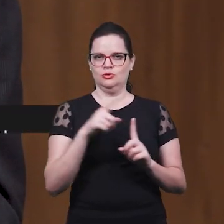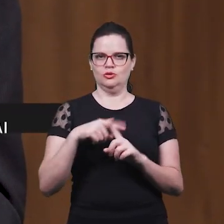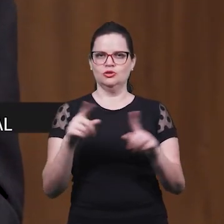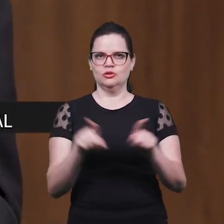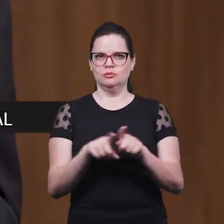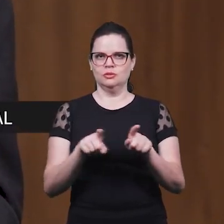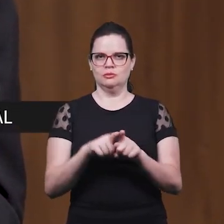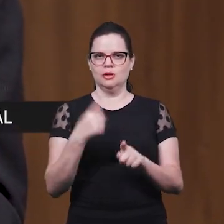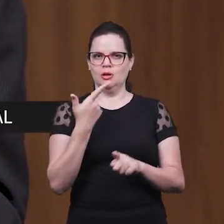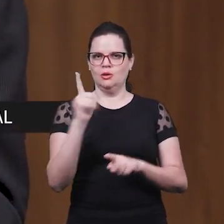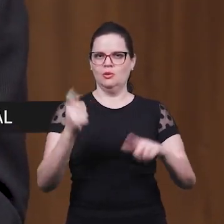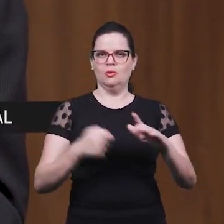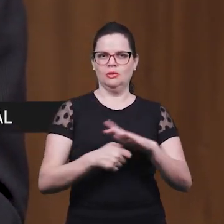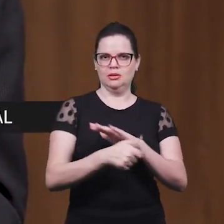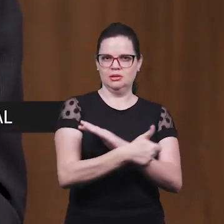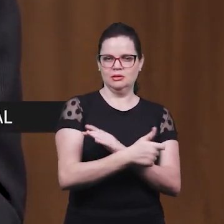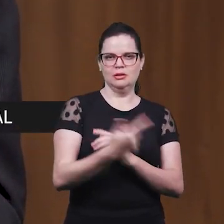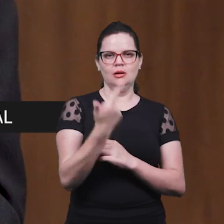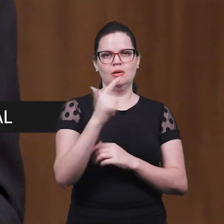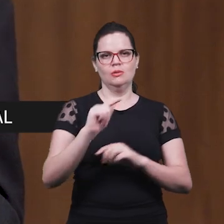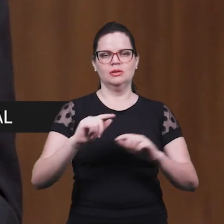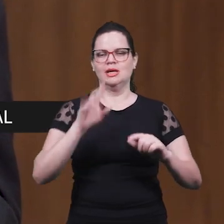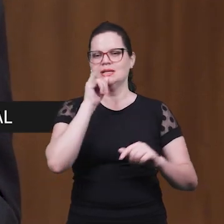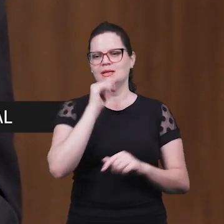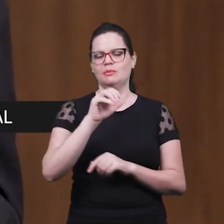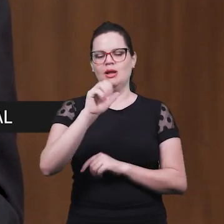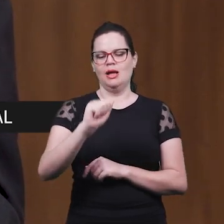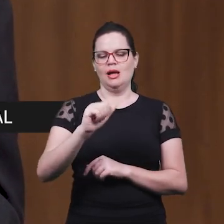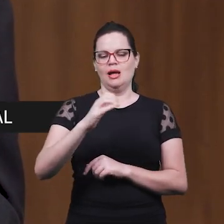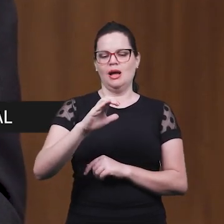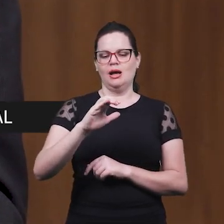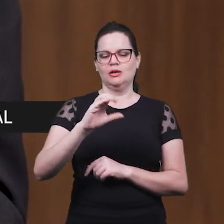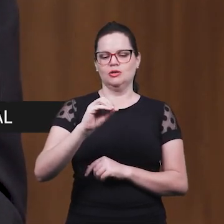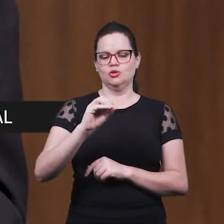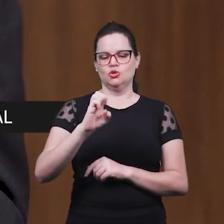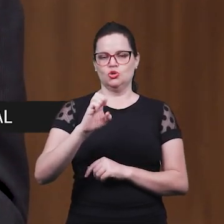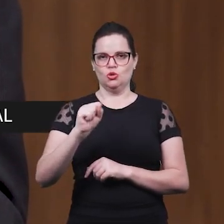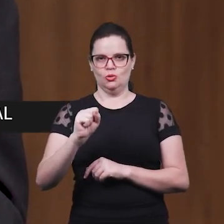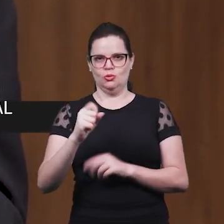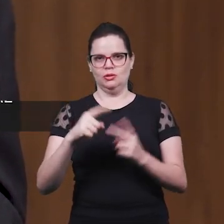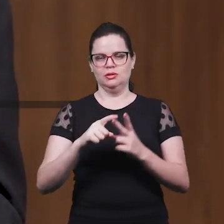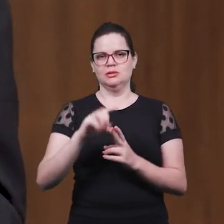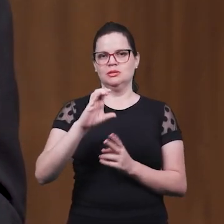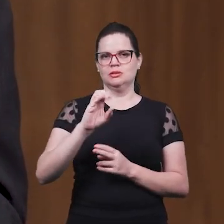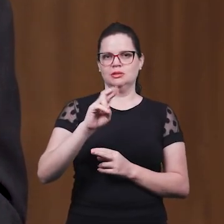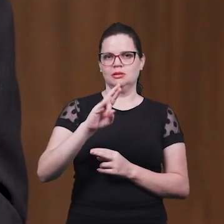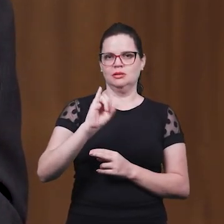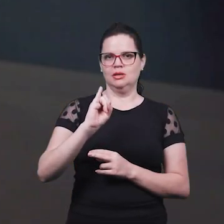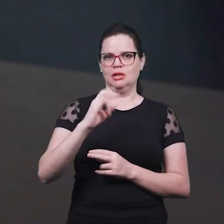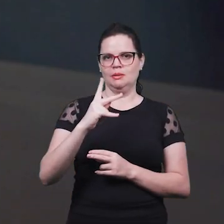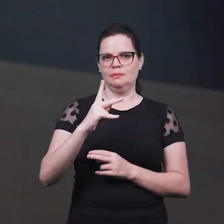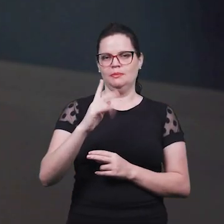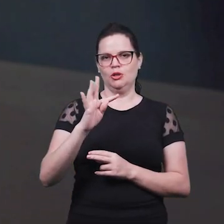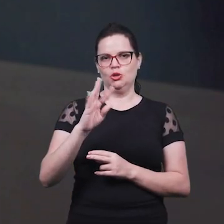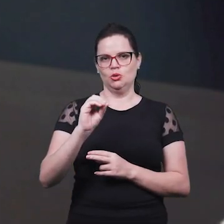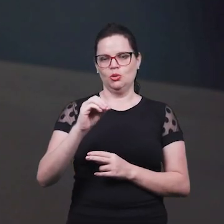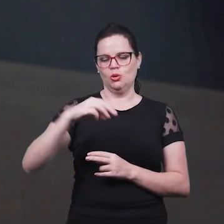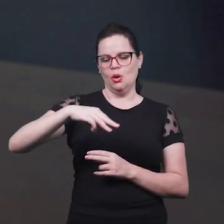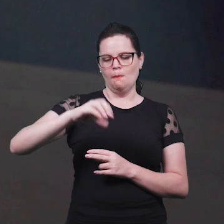Outros fundos de investimentos, ações, criptomoedas. E esse cenário? Precisa,